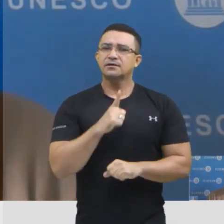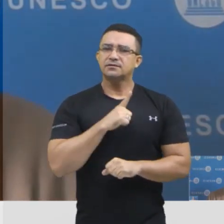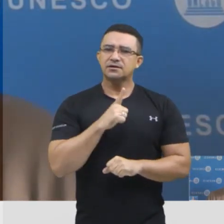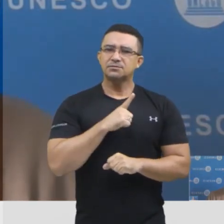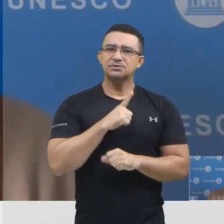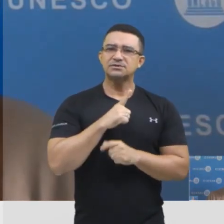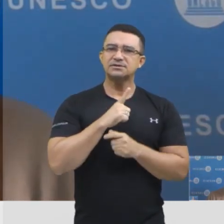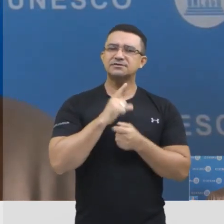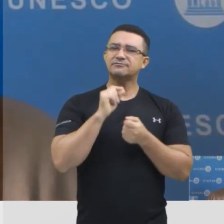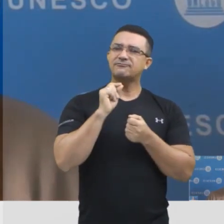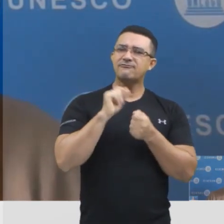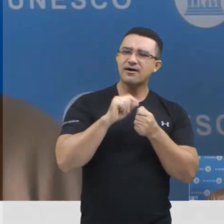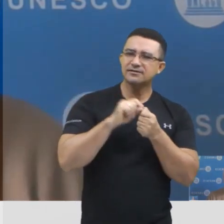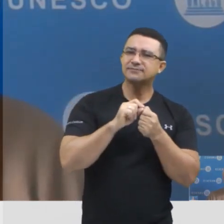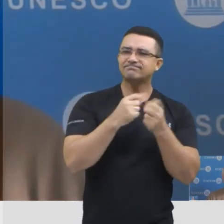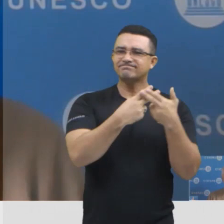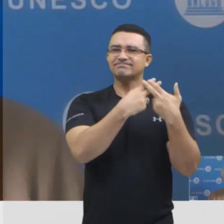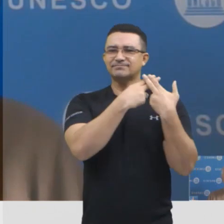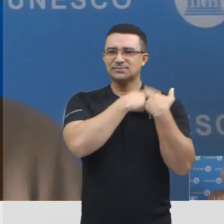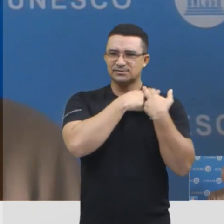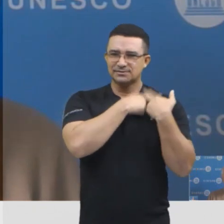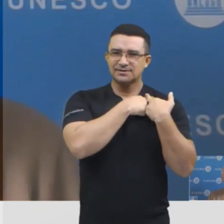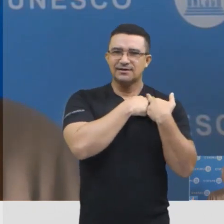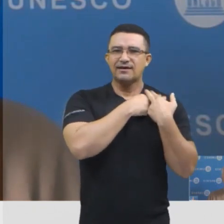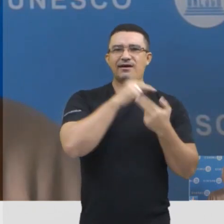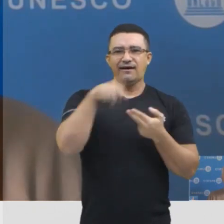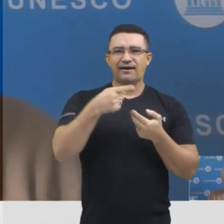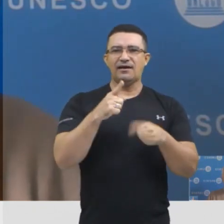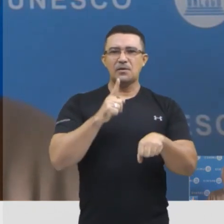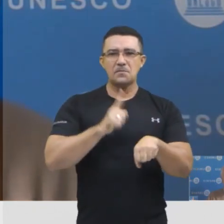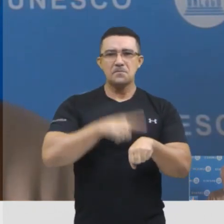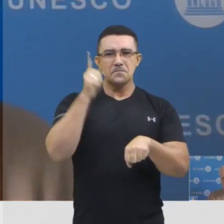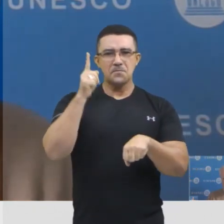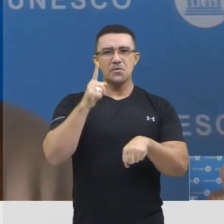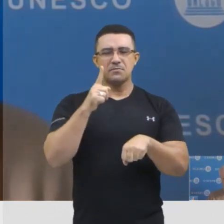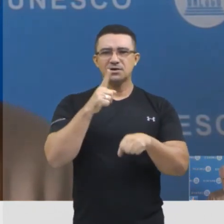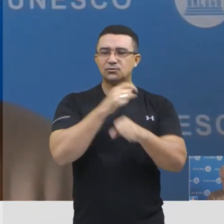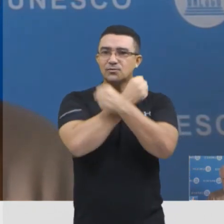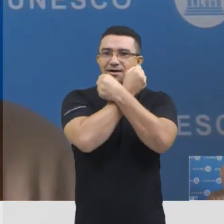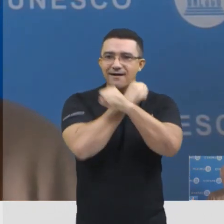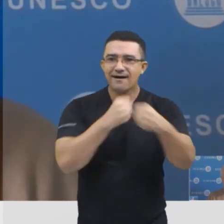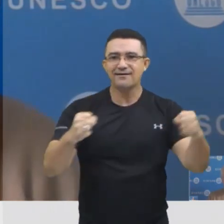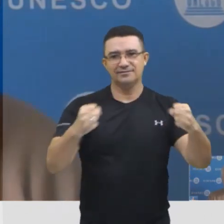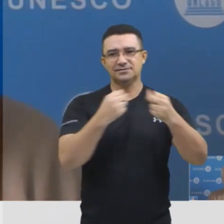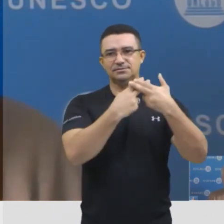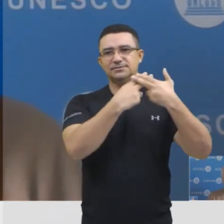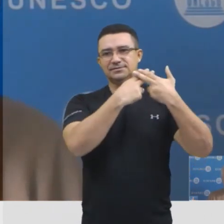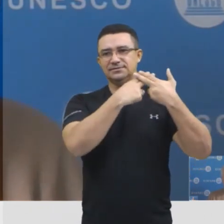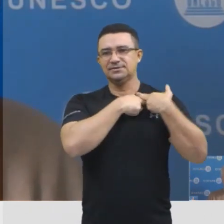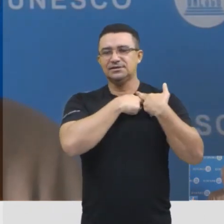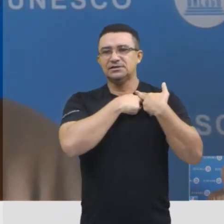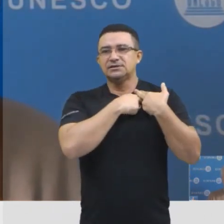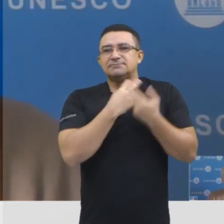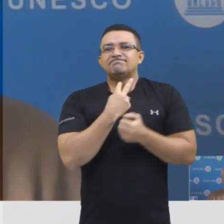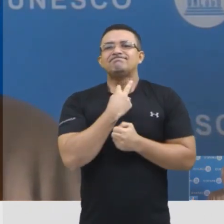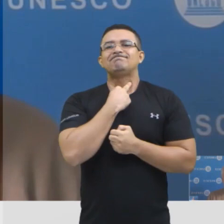grande responsabilidade. O momento atual é um momento de uma grande responsabilidade. Não